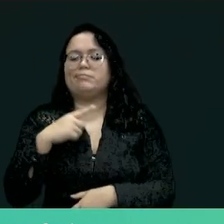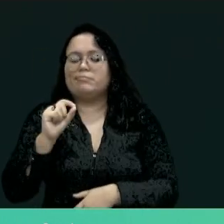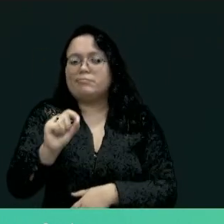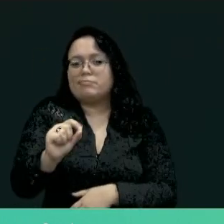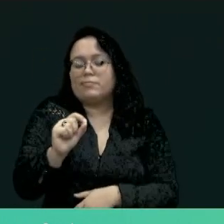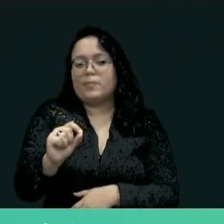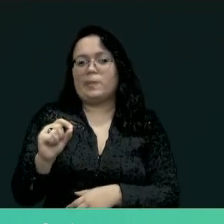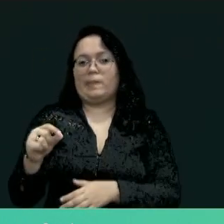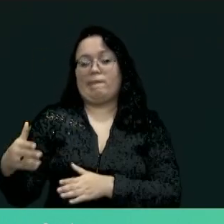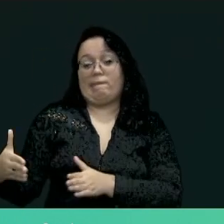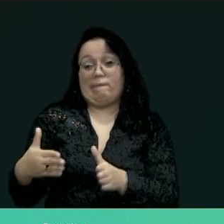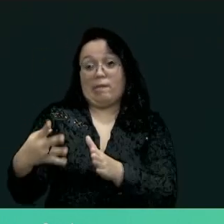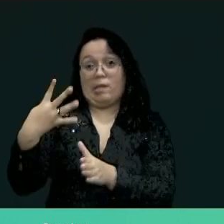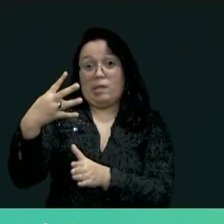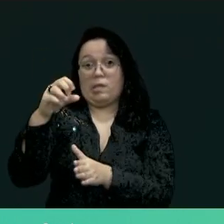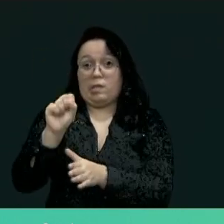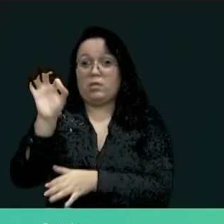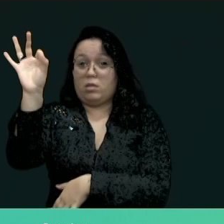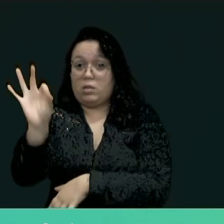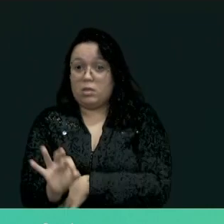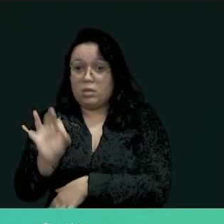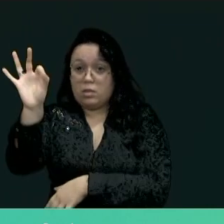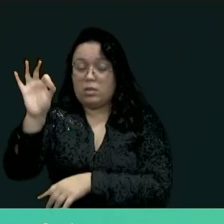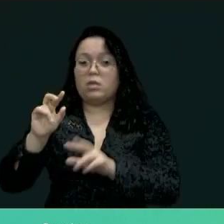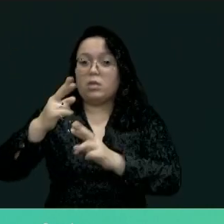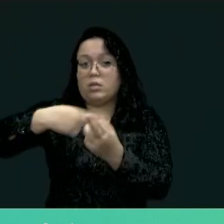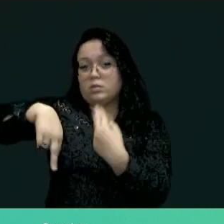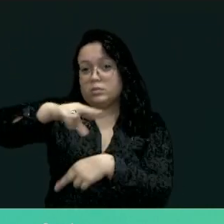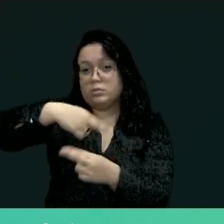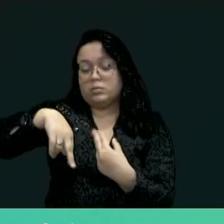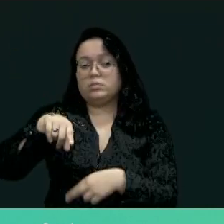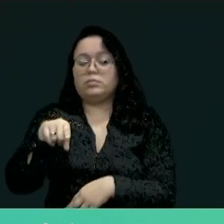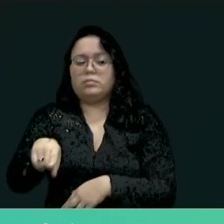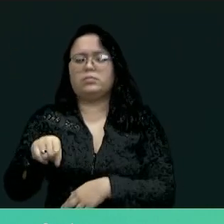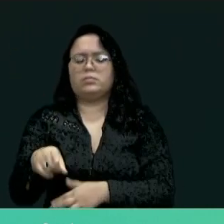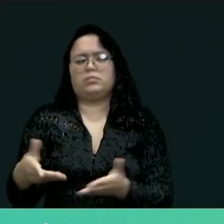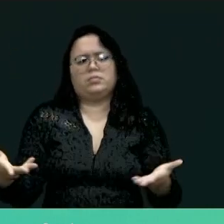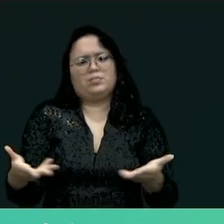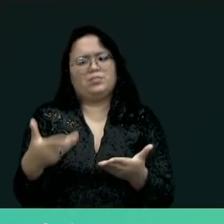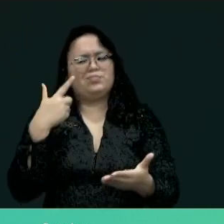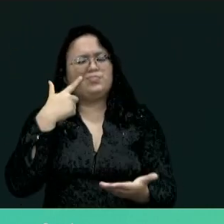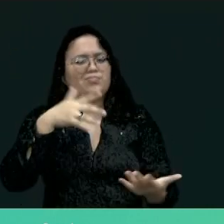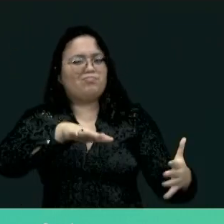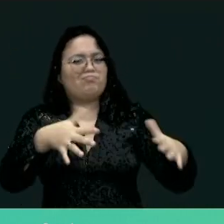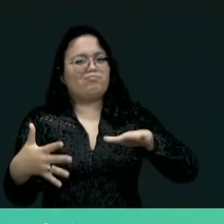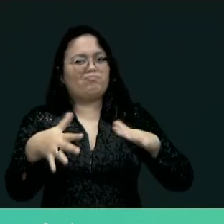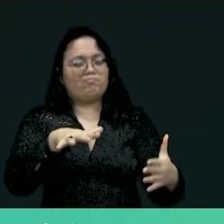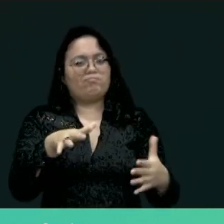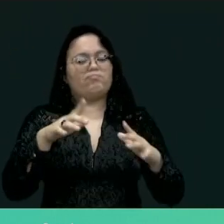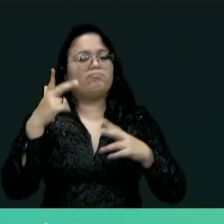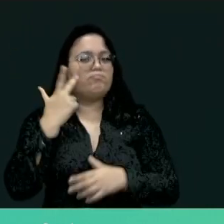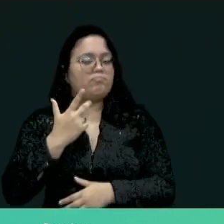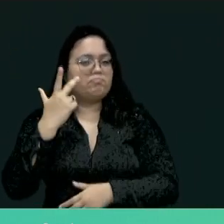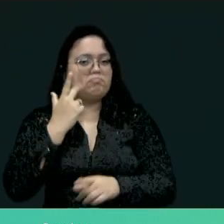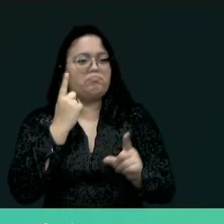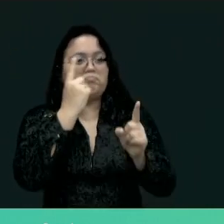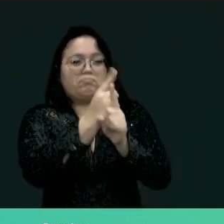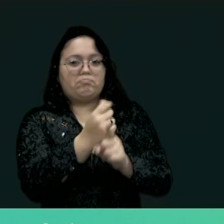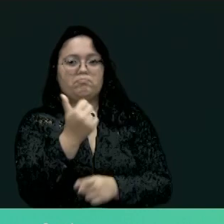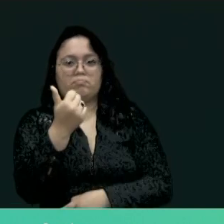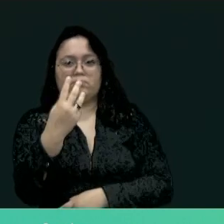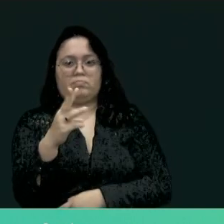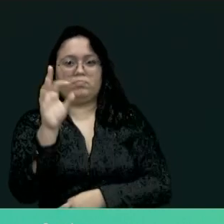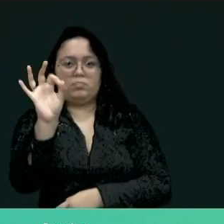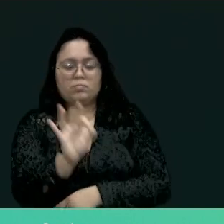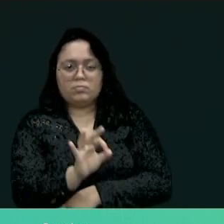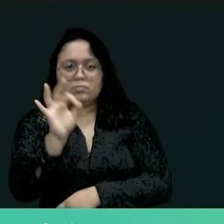matriz 48% renovável, ao passo que a média global é em torno de 13%. Então,